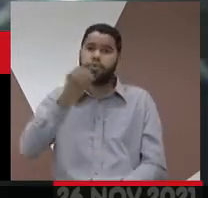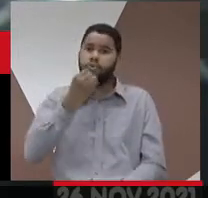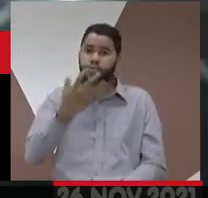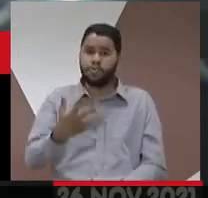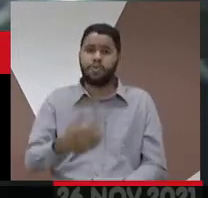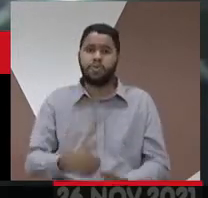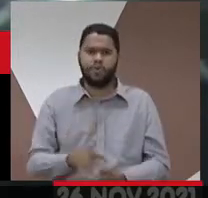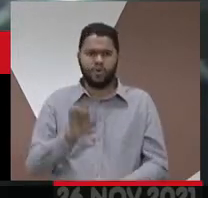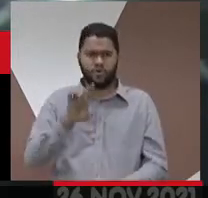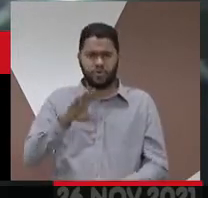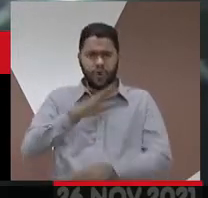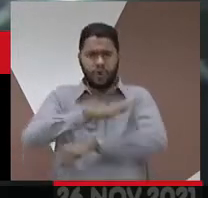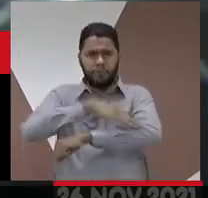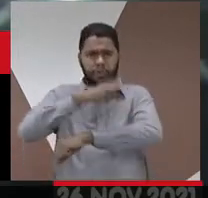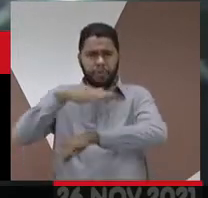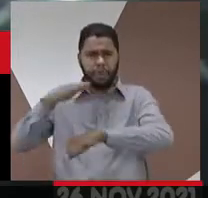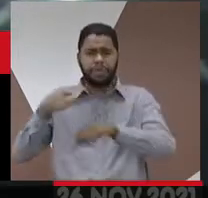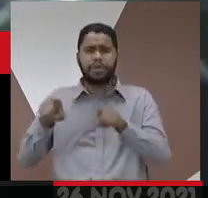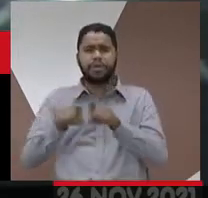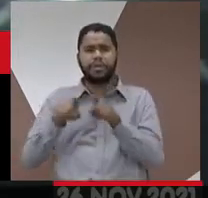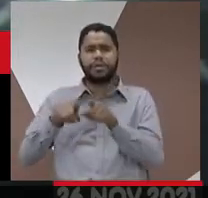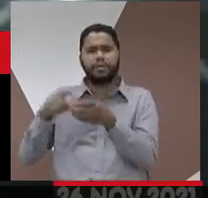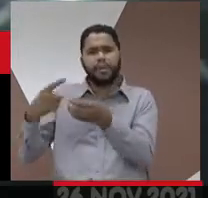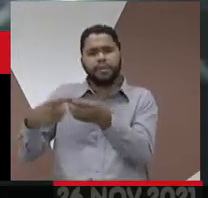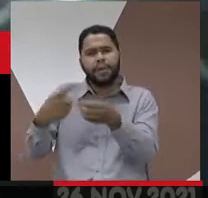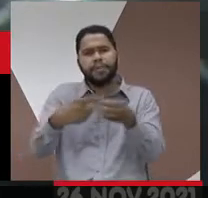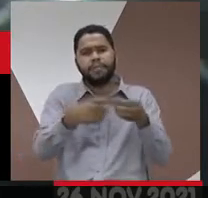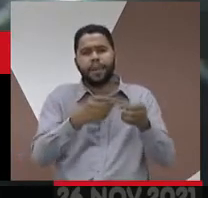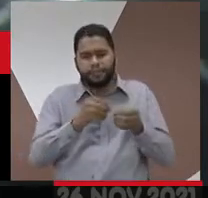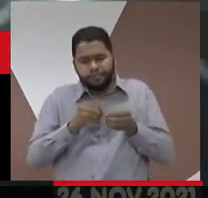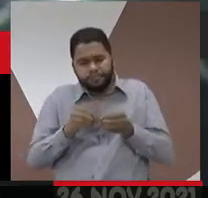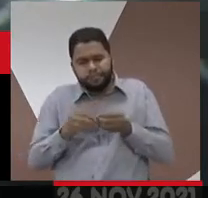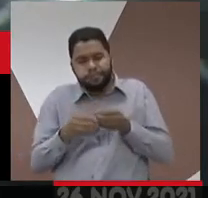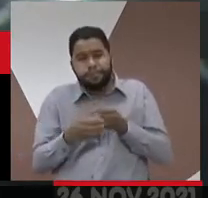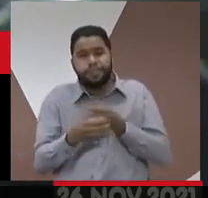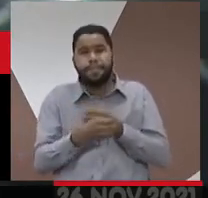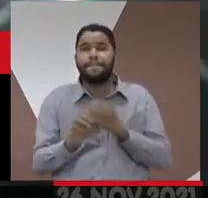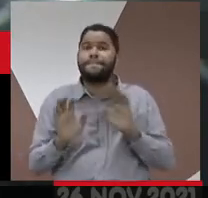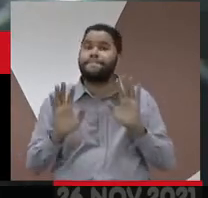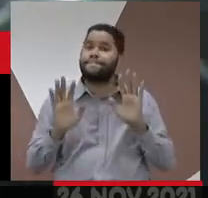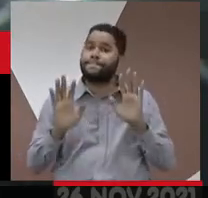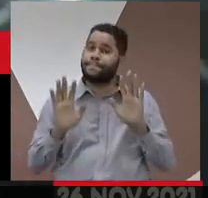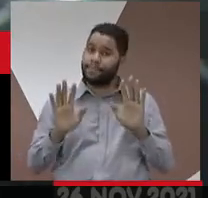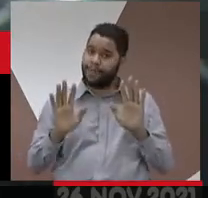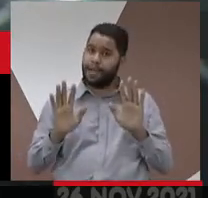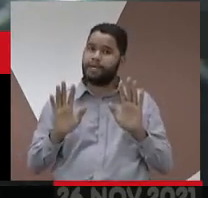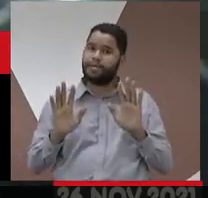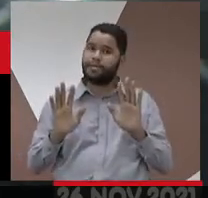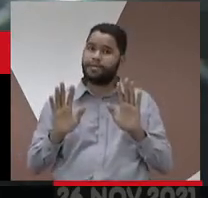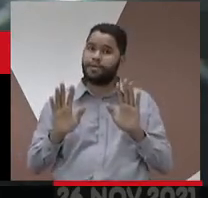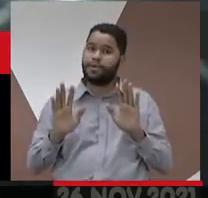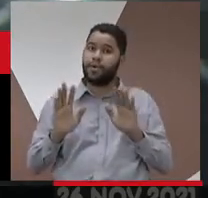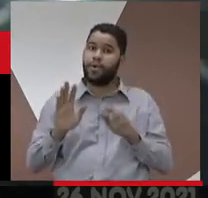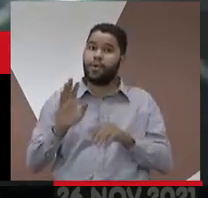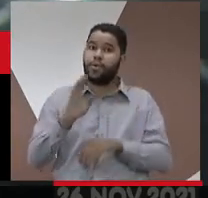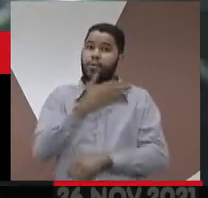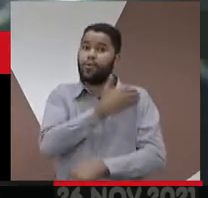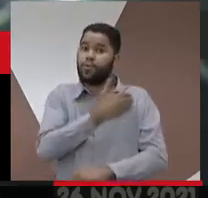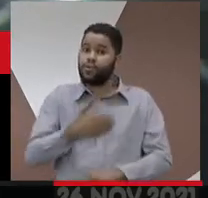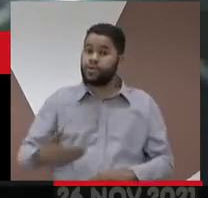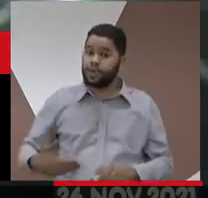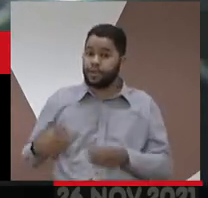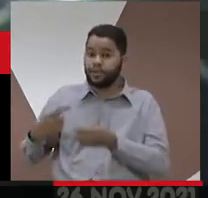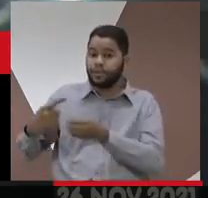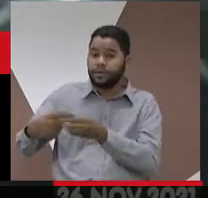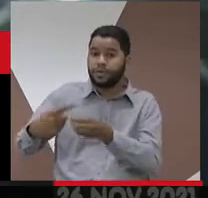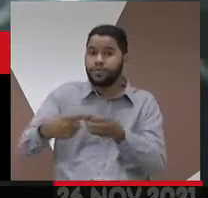para Brumadinho, para esses municípios da região metropolitana, mas desde que ela atenda o Estado e os